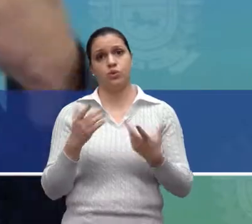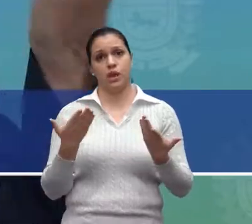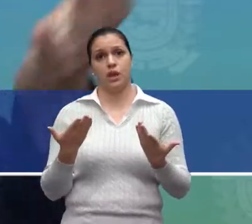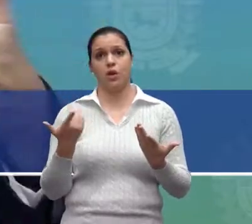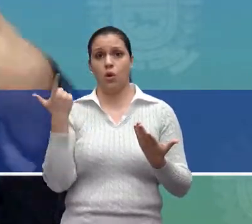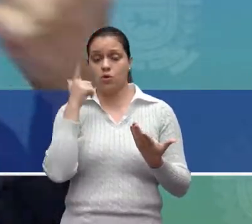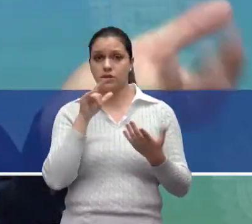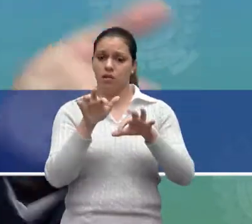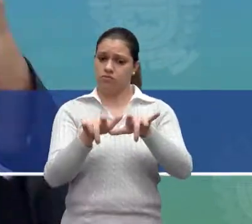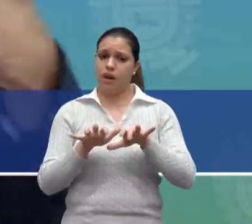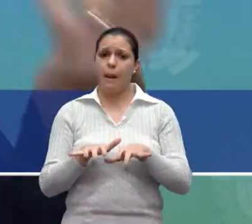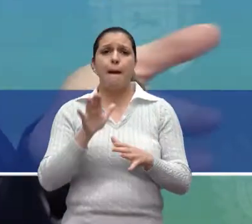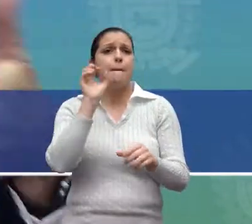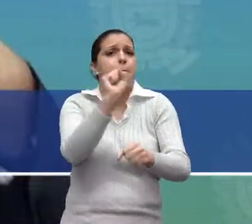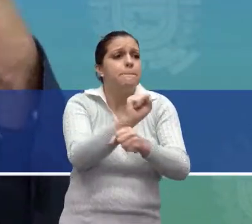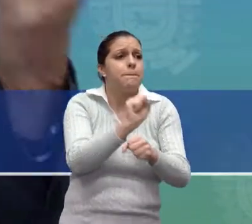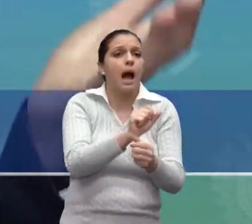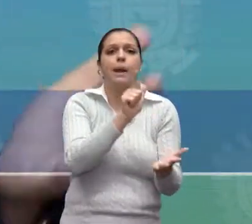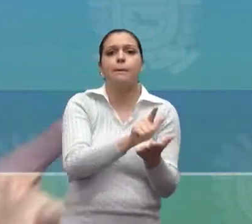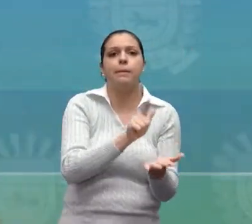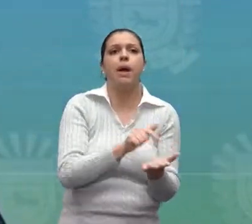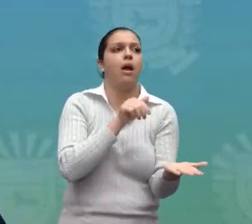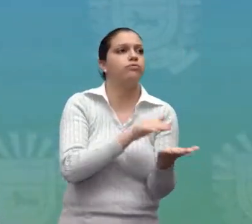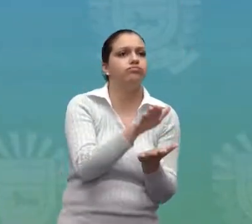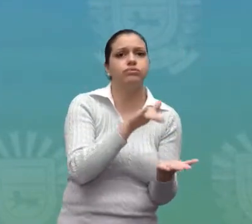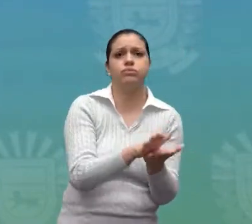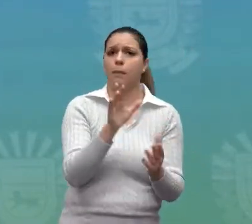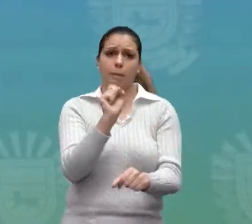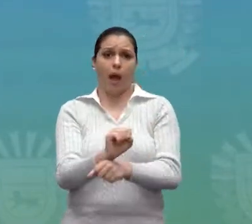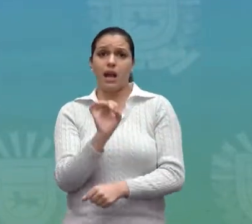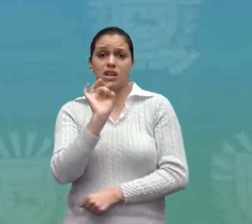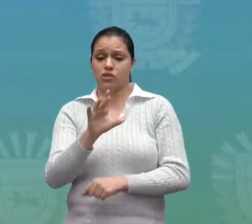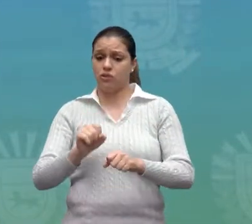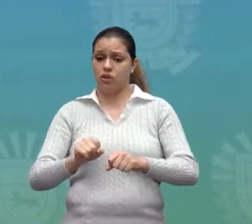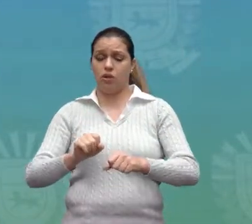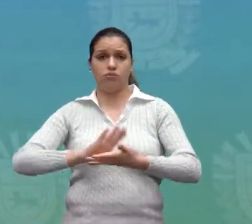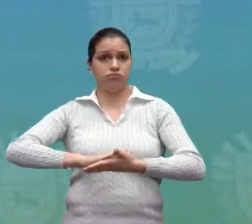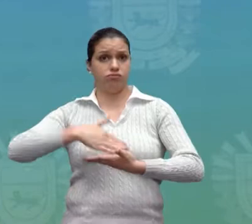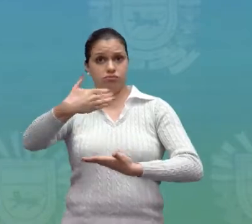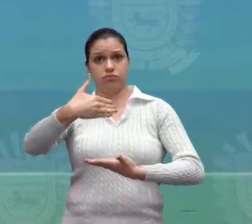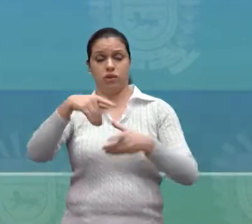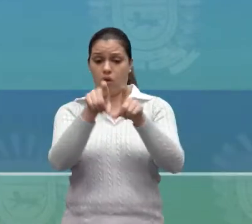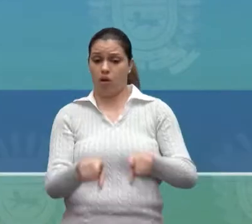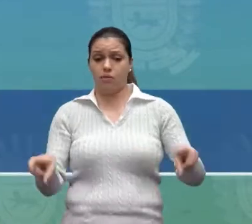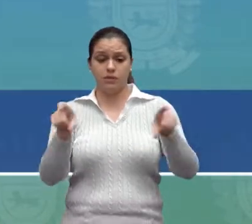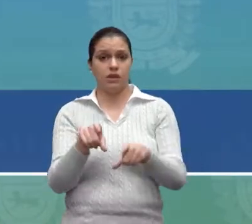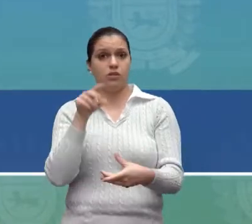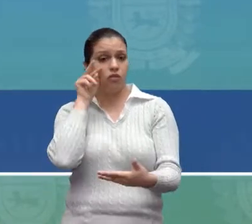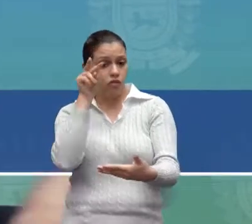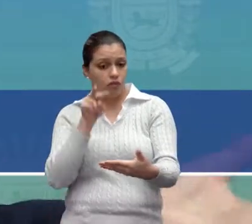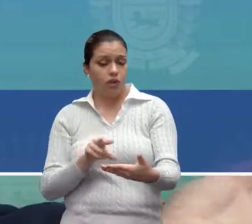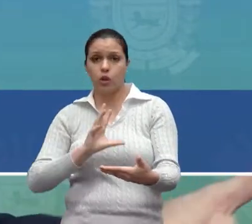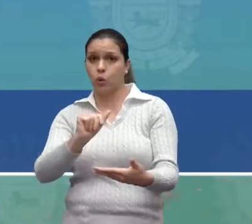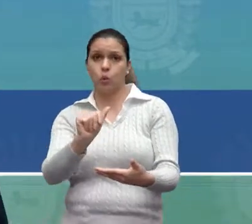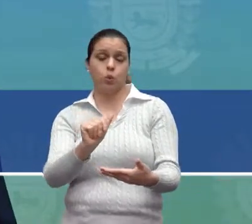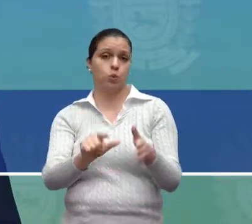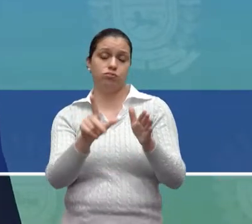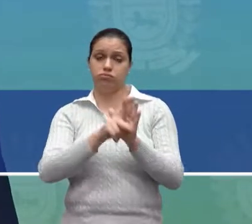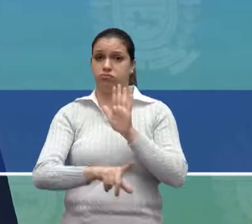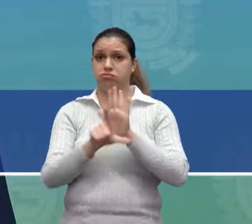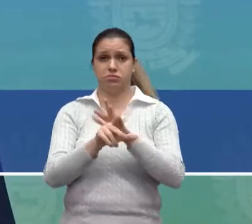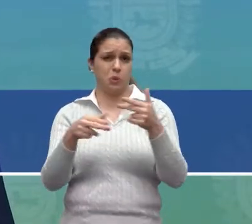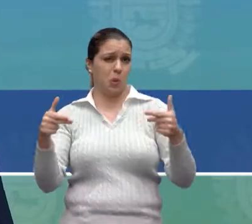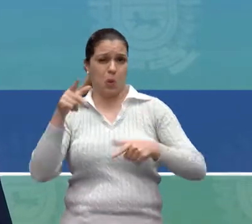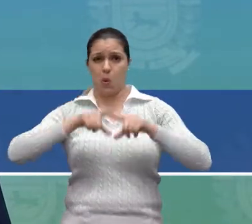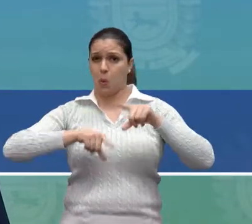de correr papel, para de tirar xerox, todo mundo pode consultar no seu computador, no seu laptop, no seu iPad, da forma que